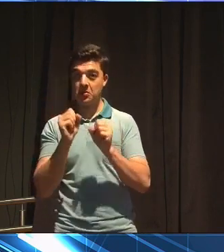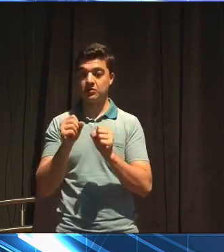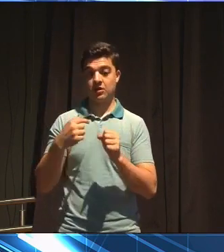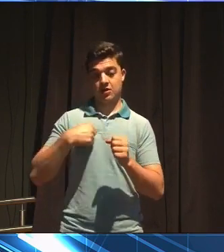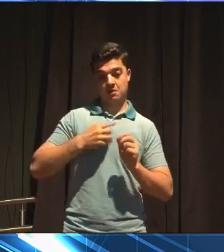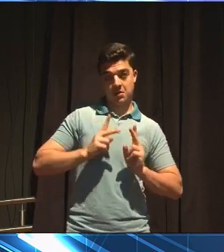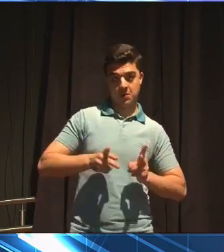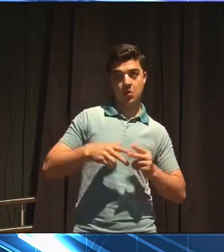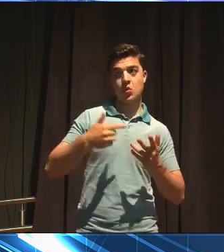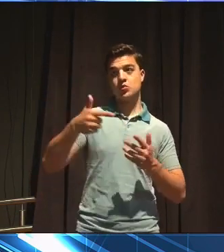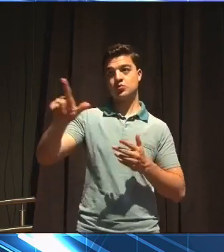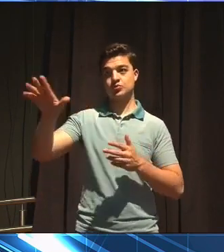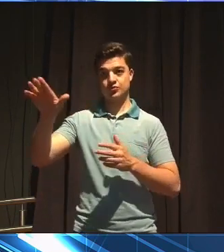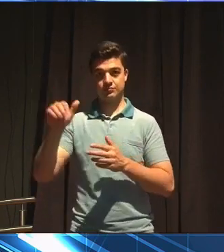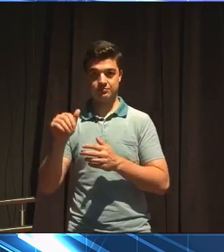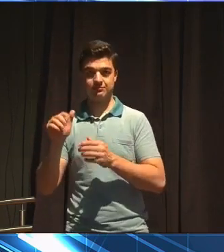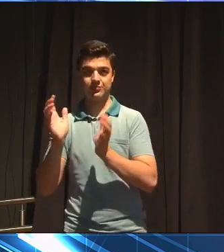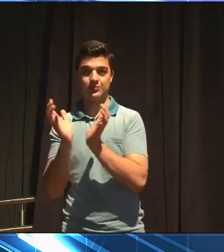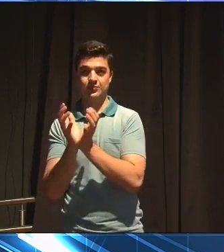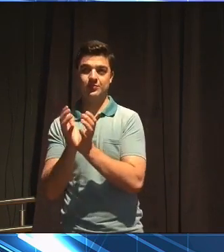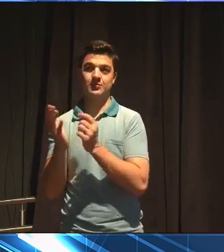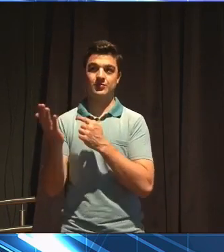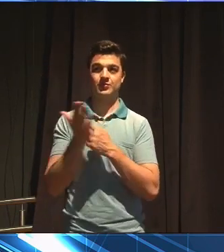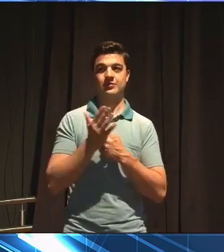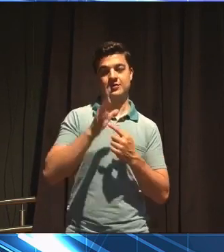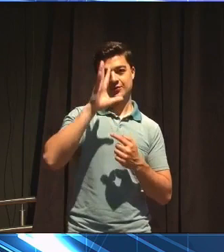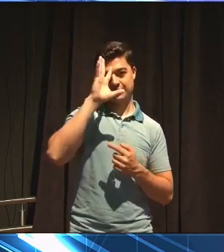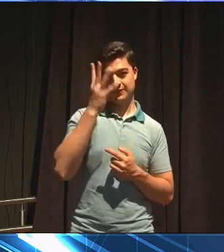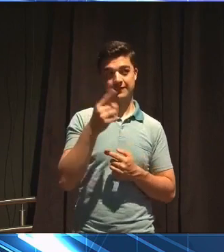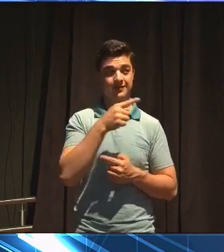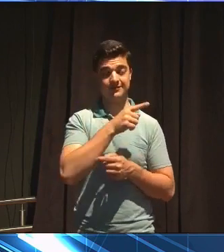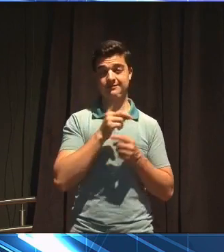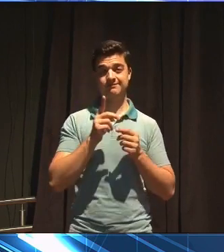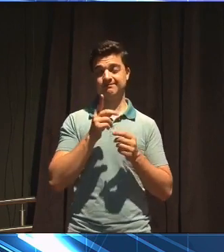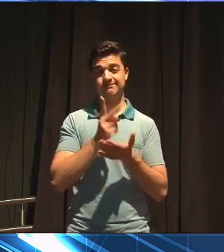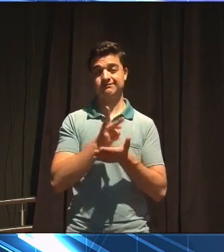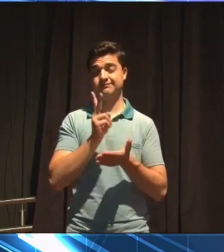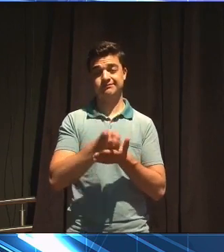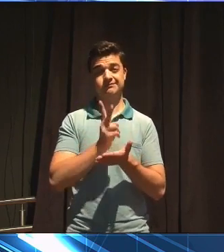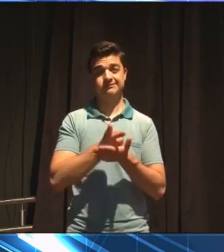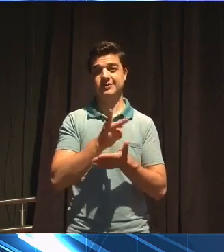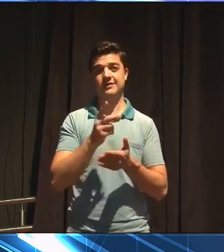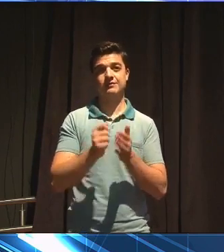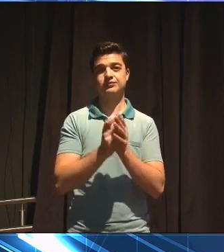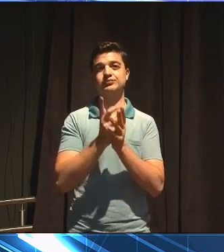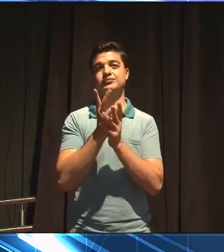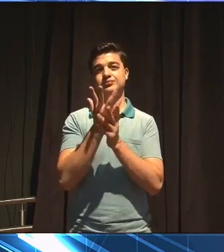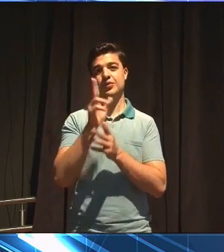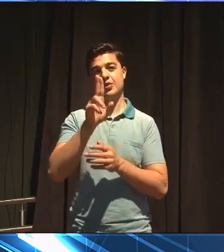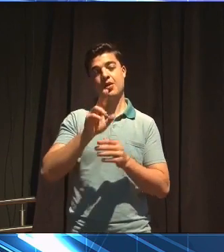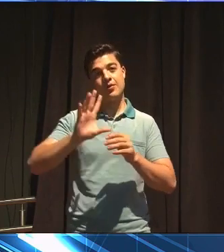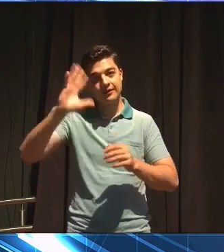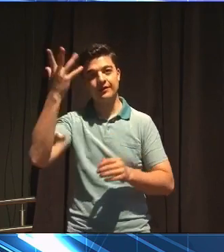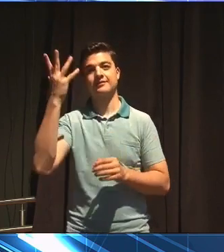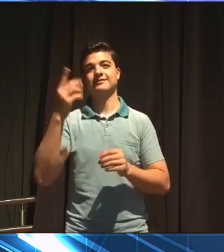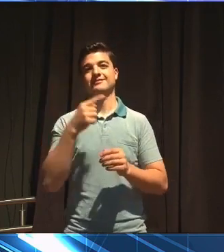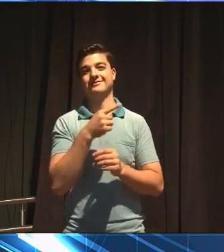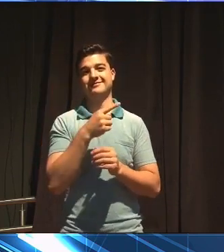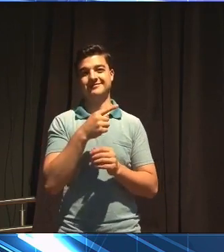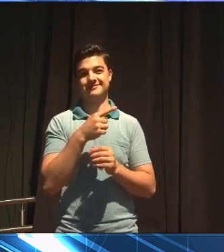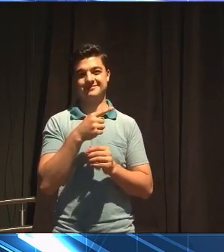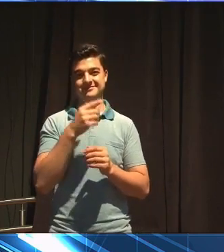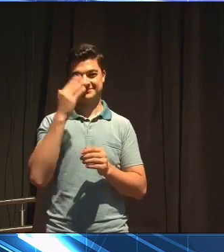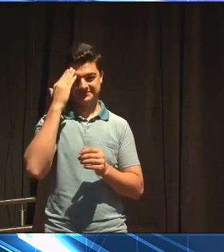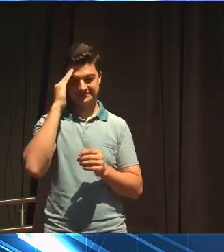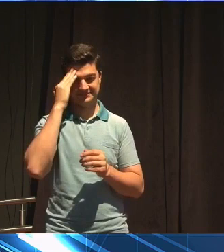essa autorização. E esse aqui é um cenário que é muito recorrente e eu trouxe aqui para vocês porque não tem uma resposta certa. A resposta